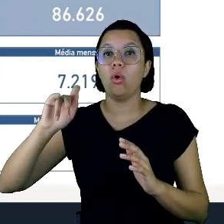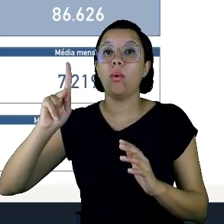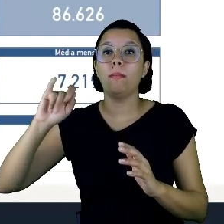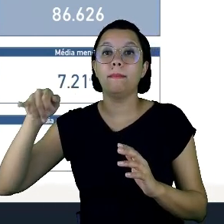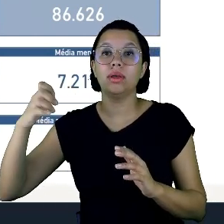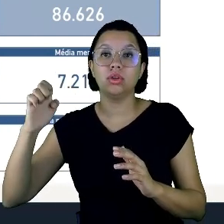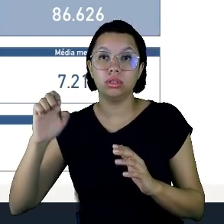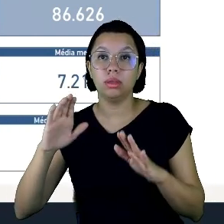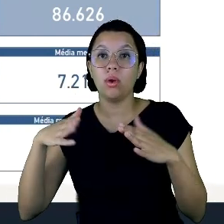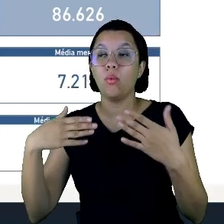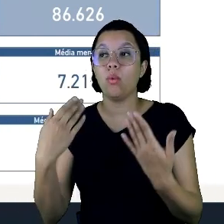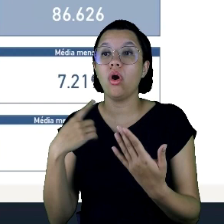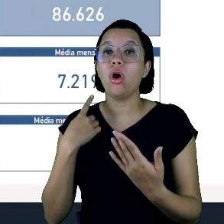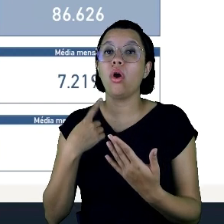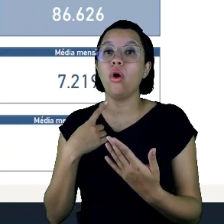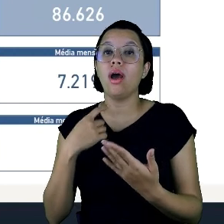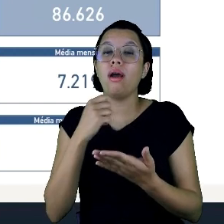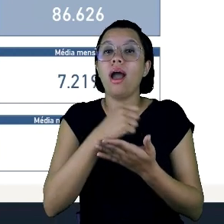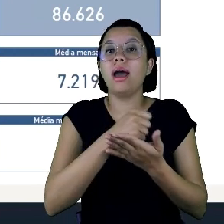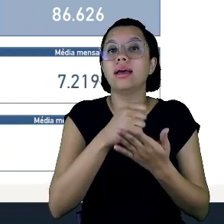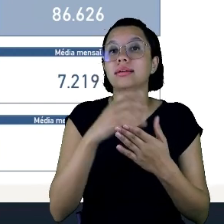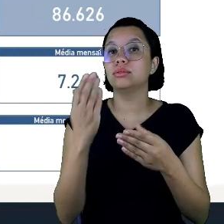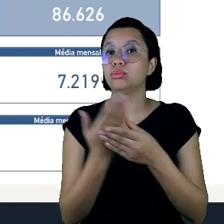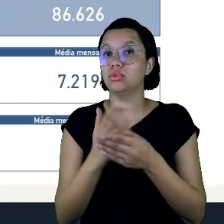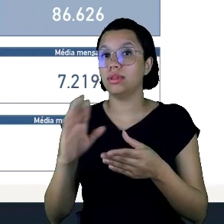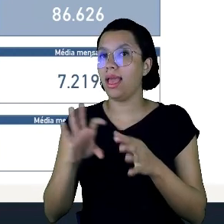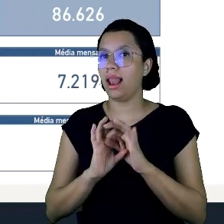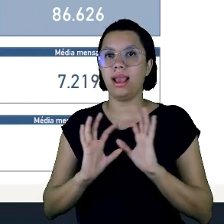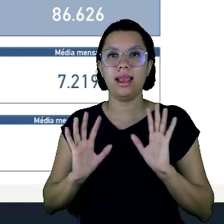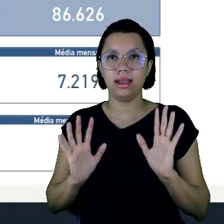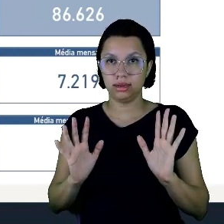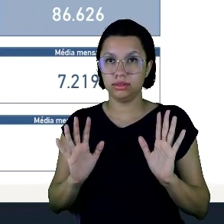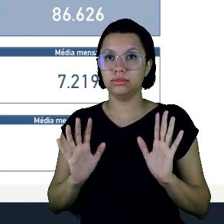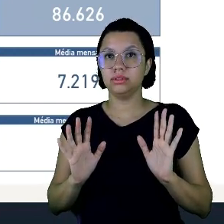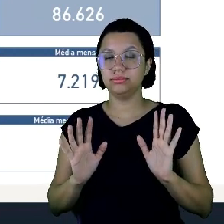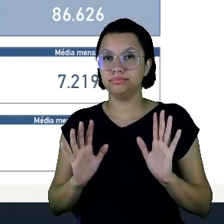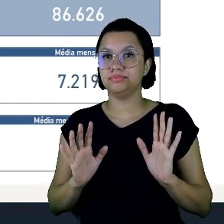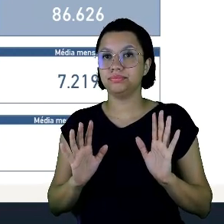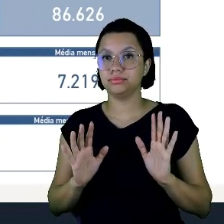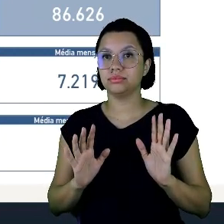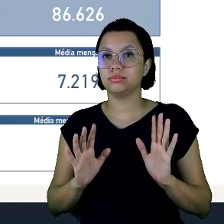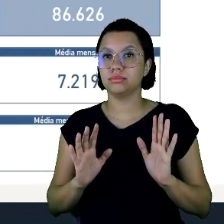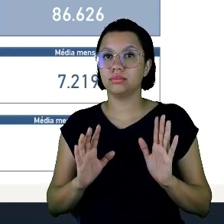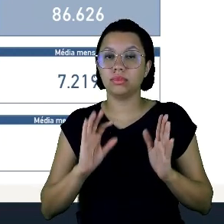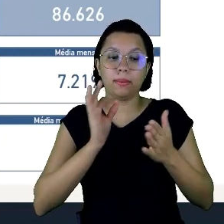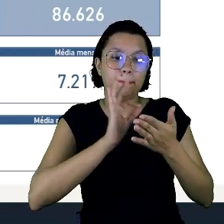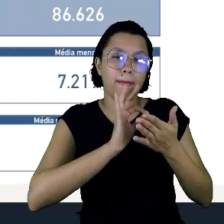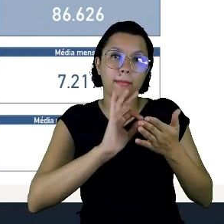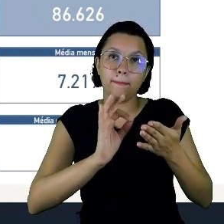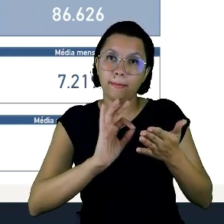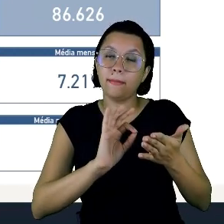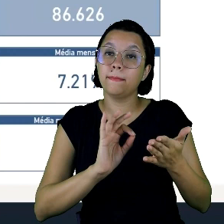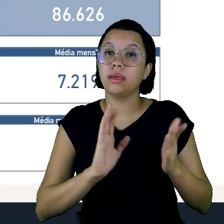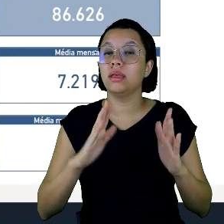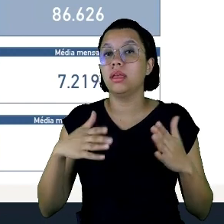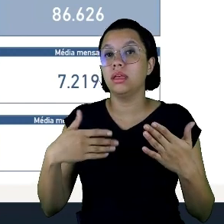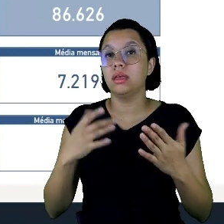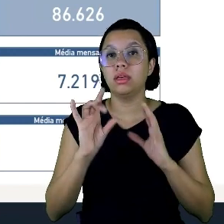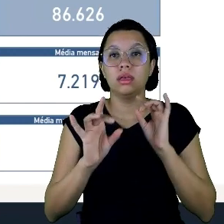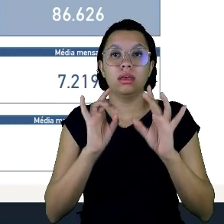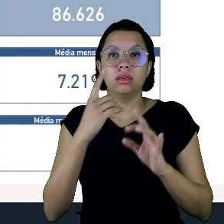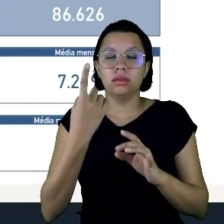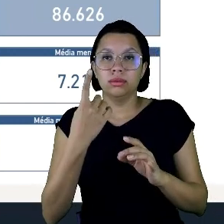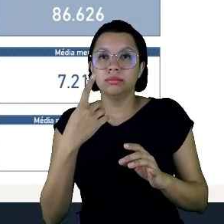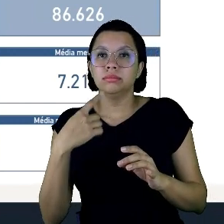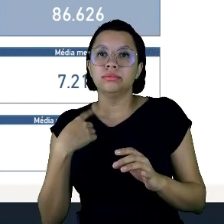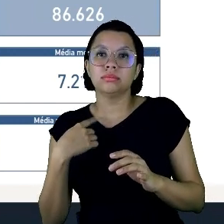do PJE, né? Que quando o advogado vai cadastrar o processo, ele é livre